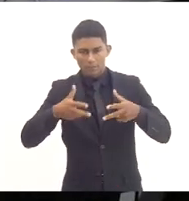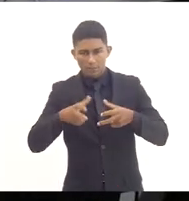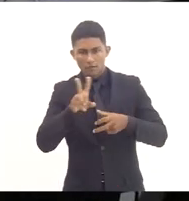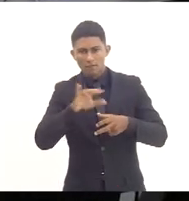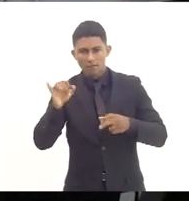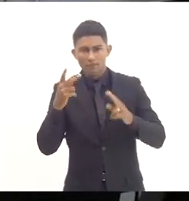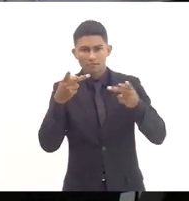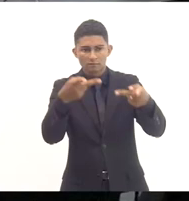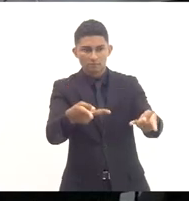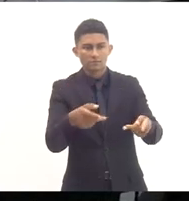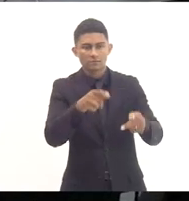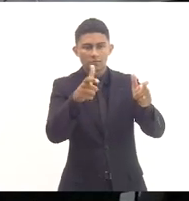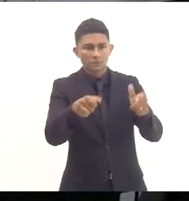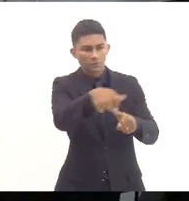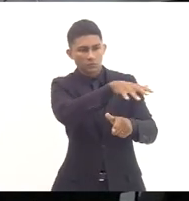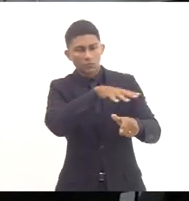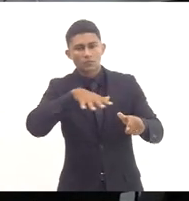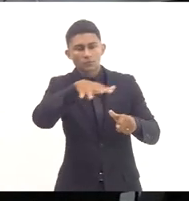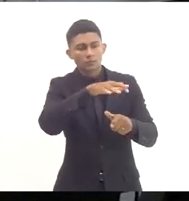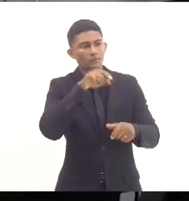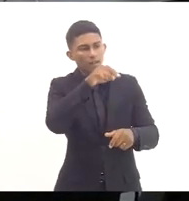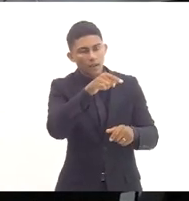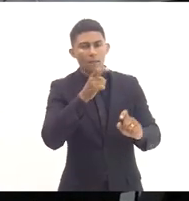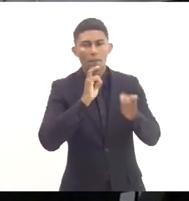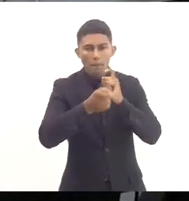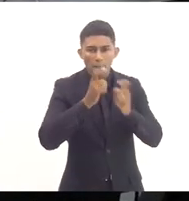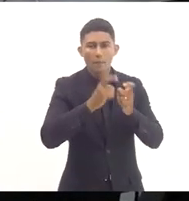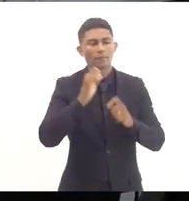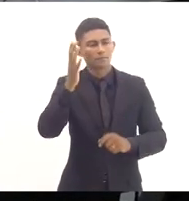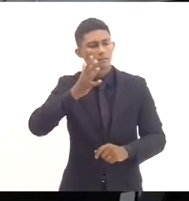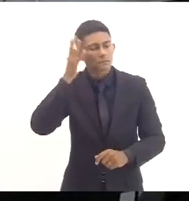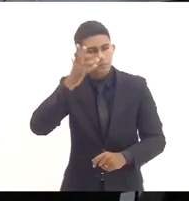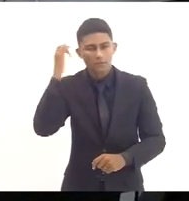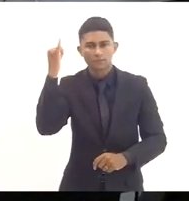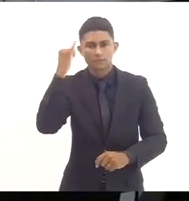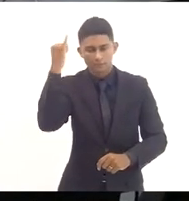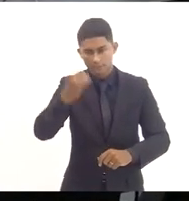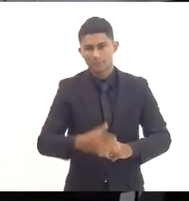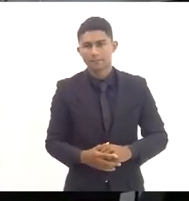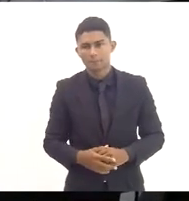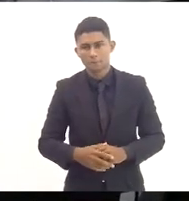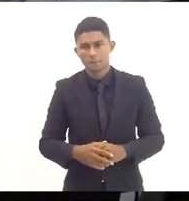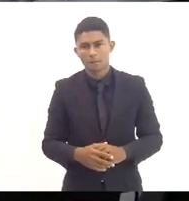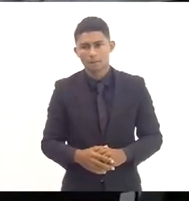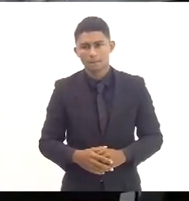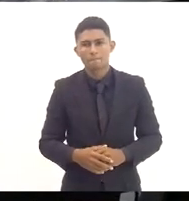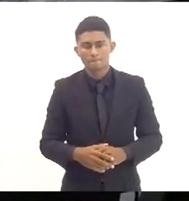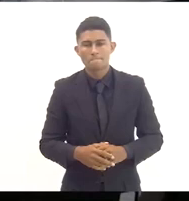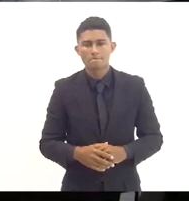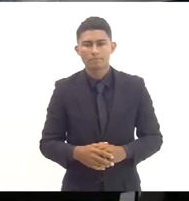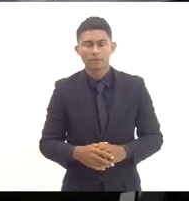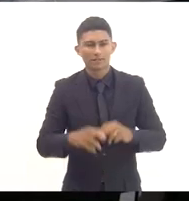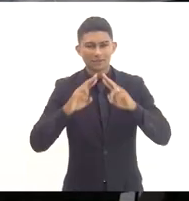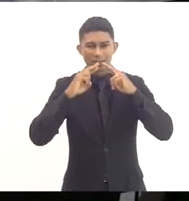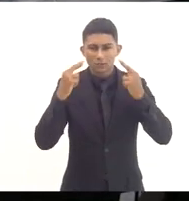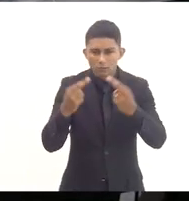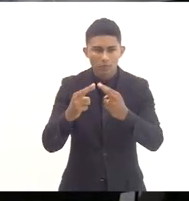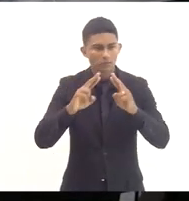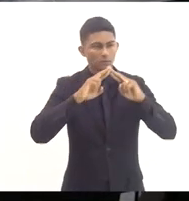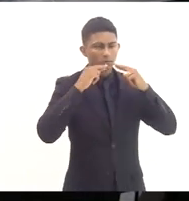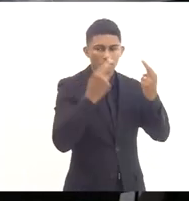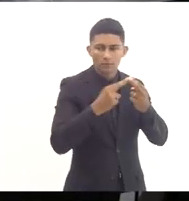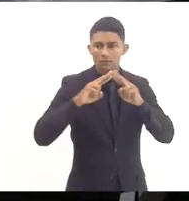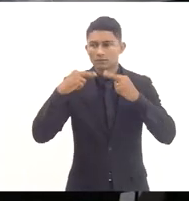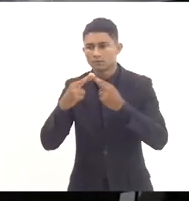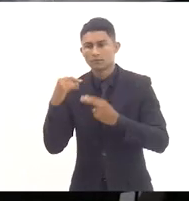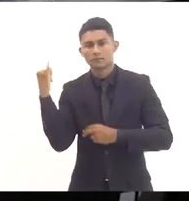a gente fazer lá uma discussão lá que é muito importante essas discussões importante essas audiências que